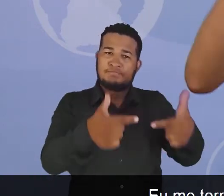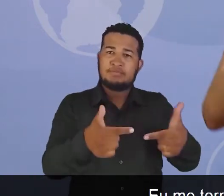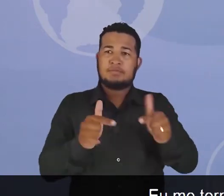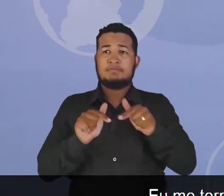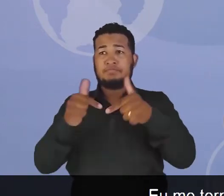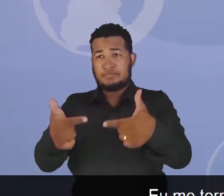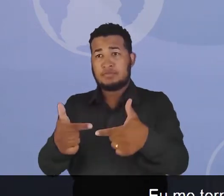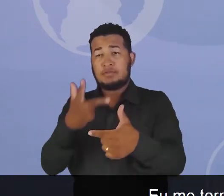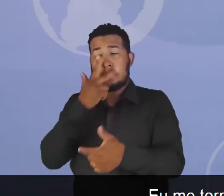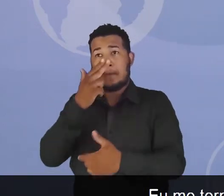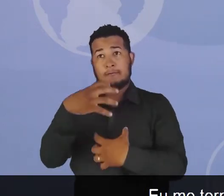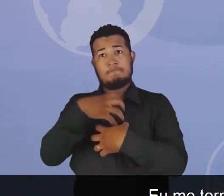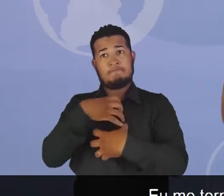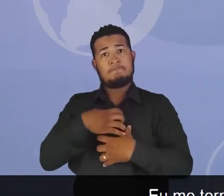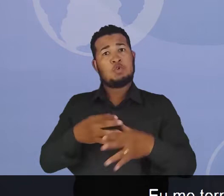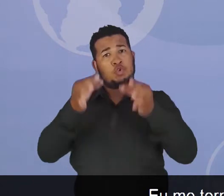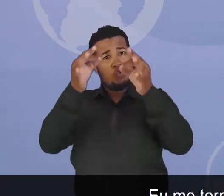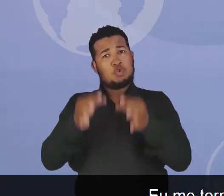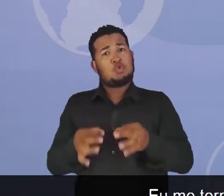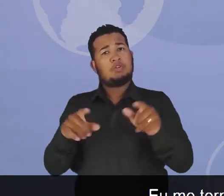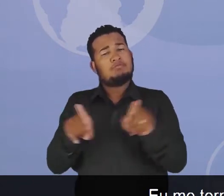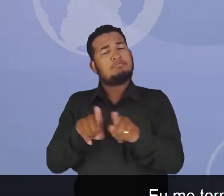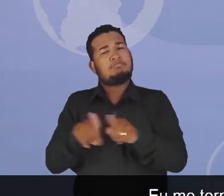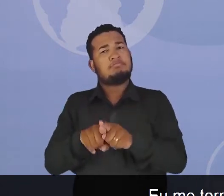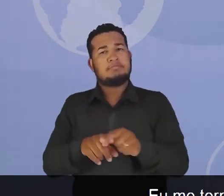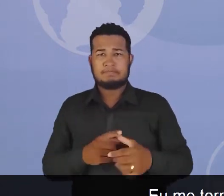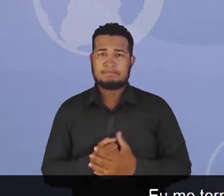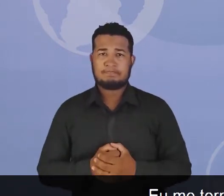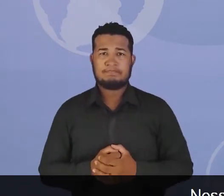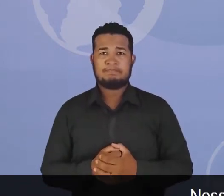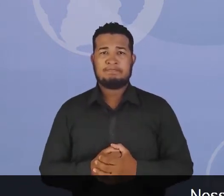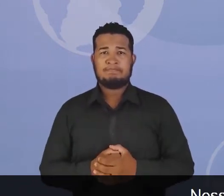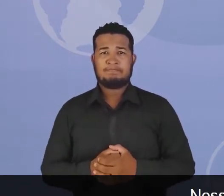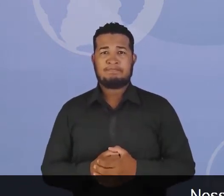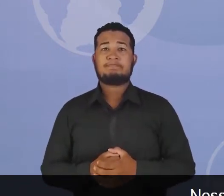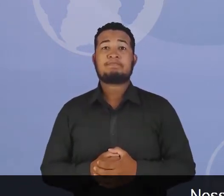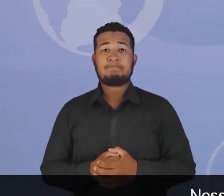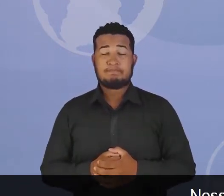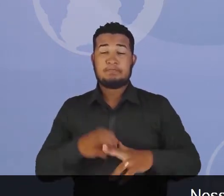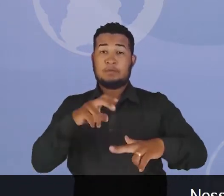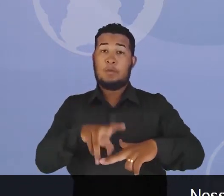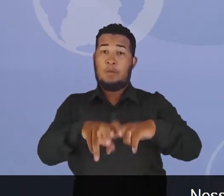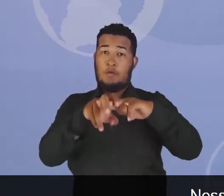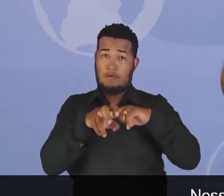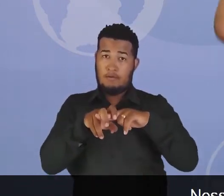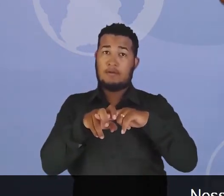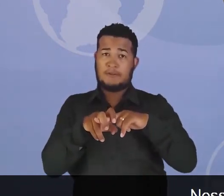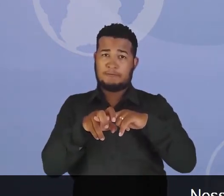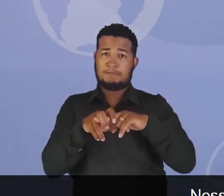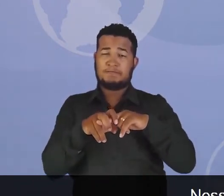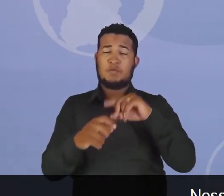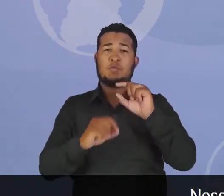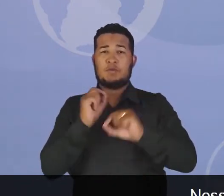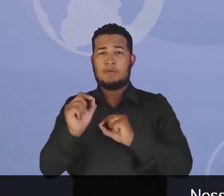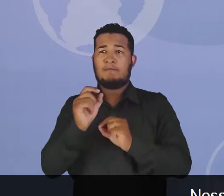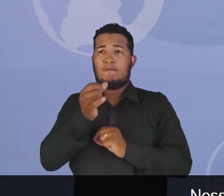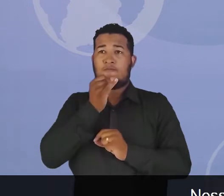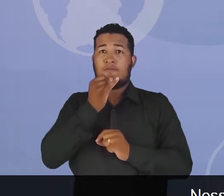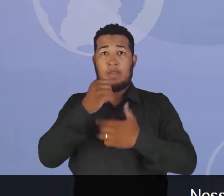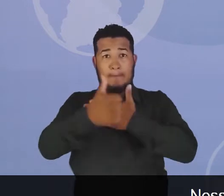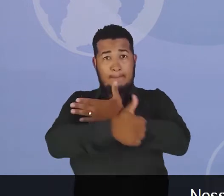como uma pessoa justa agiria. Nesse sentido,